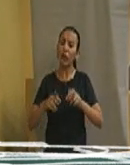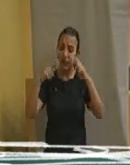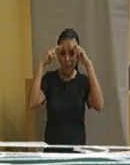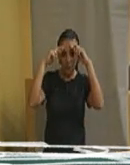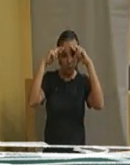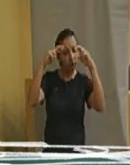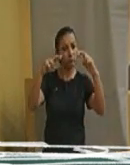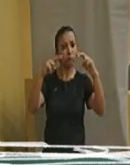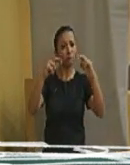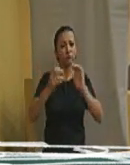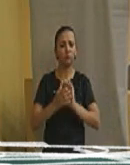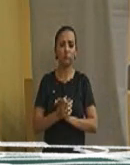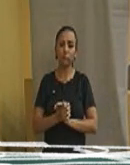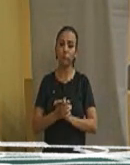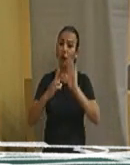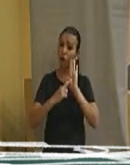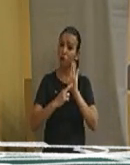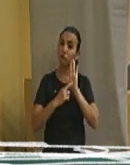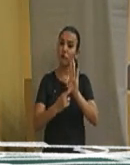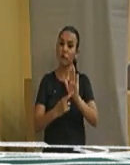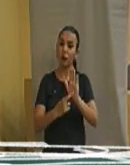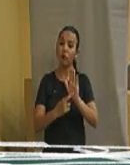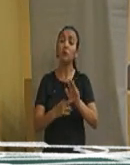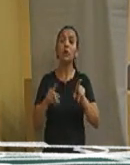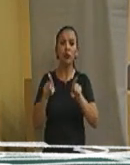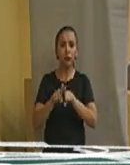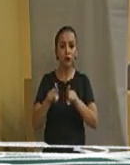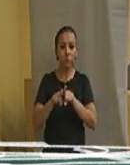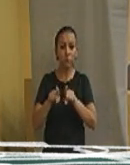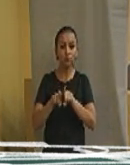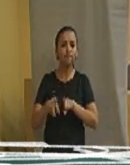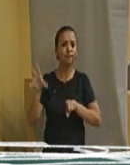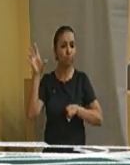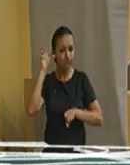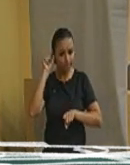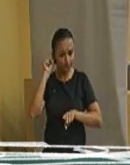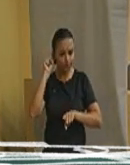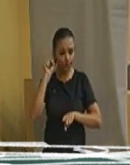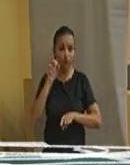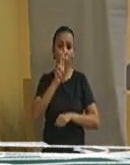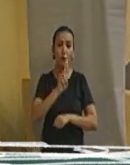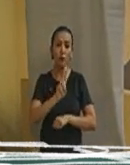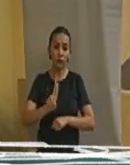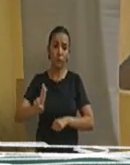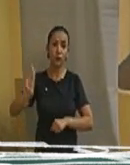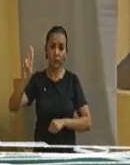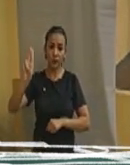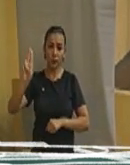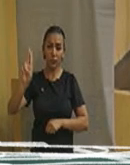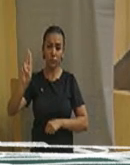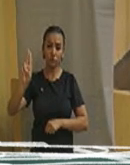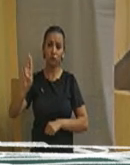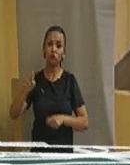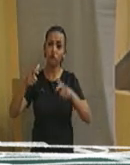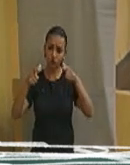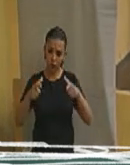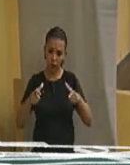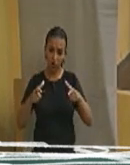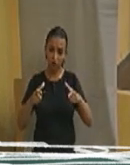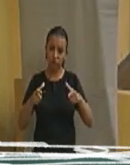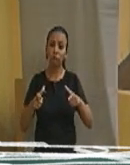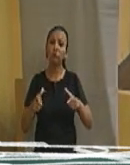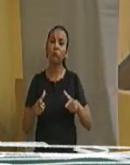respeitados, representados e ouvidos. Uma universidade que seja um lugar acolhedor, que é